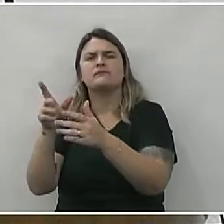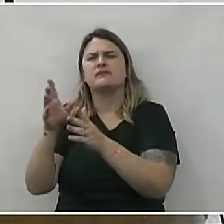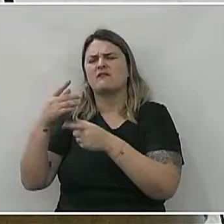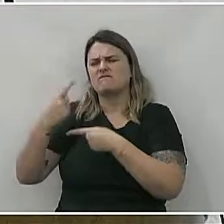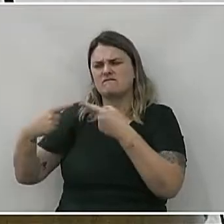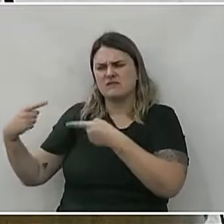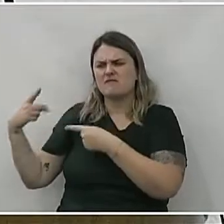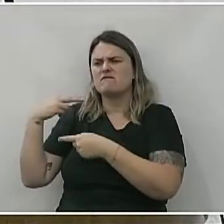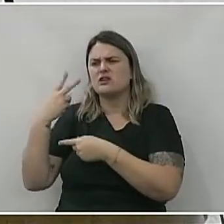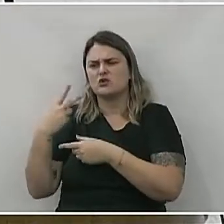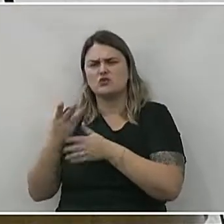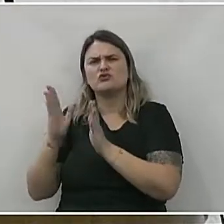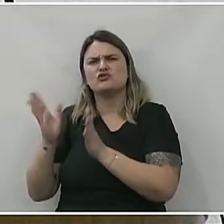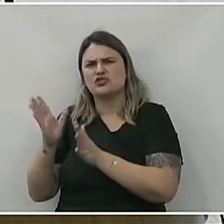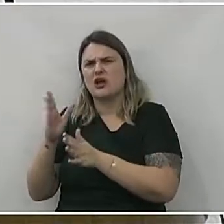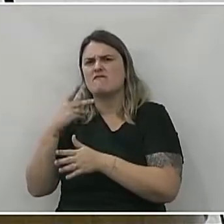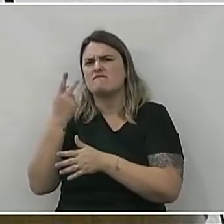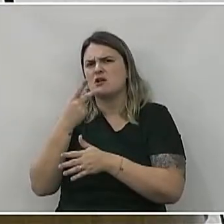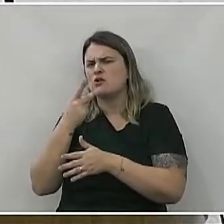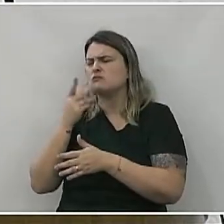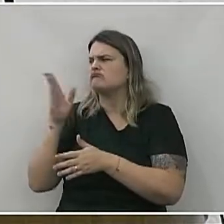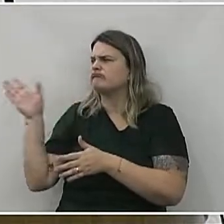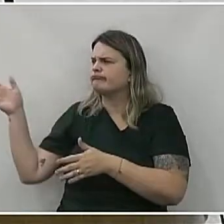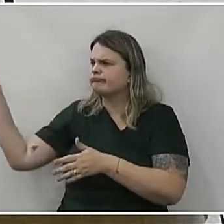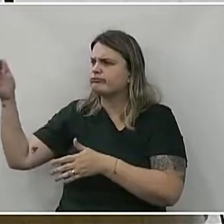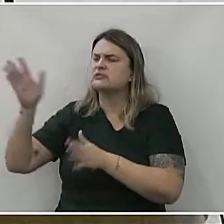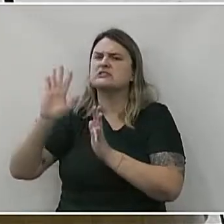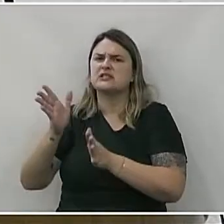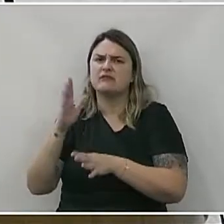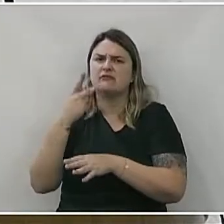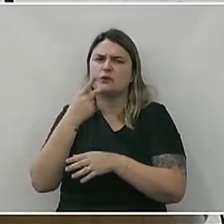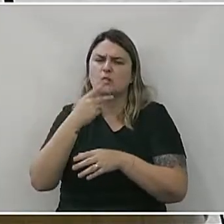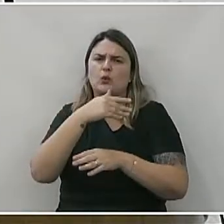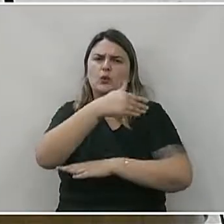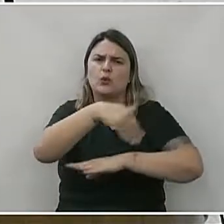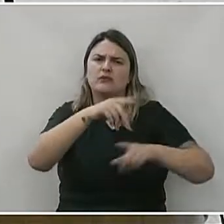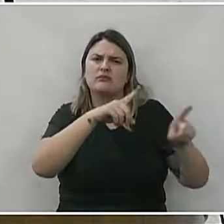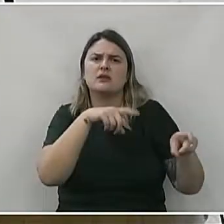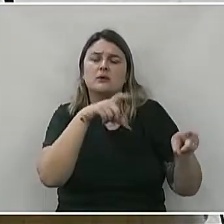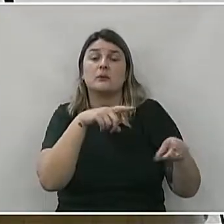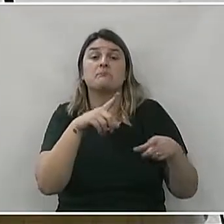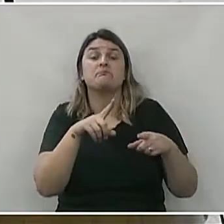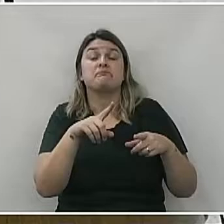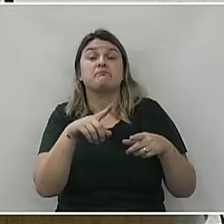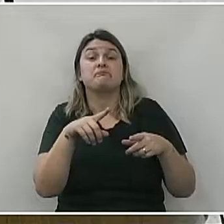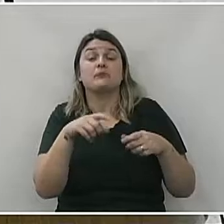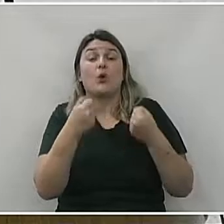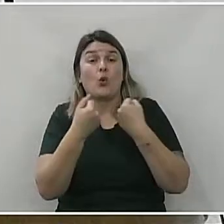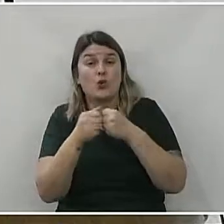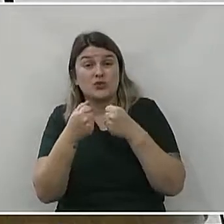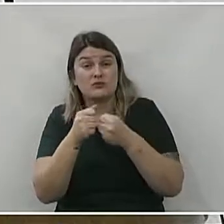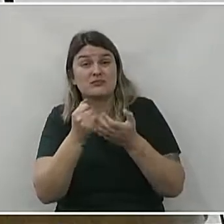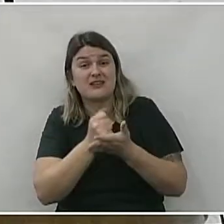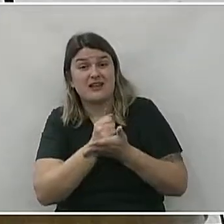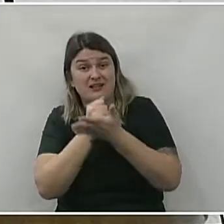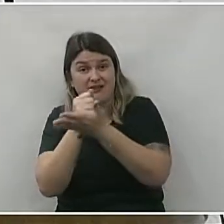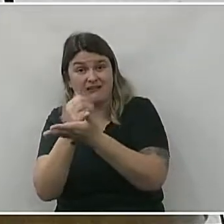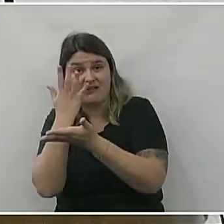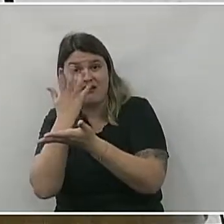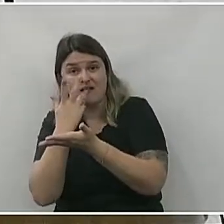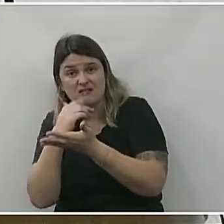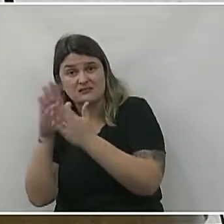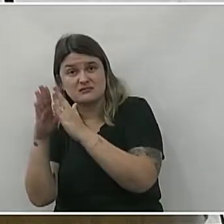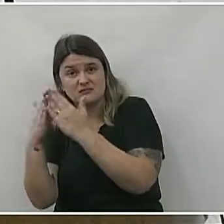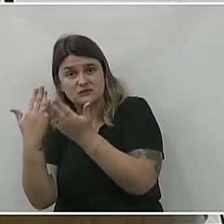vereador André, vereador Emerson, vereador Pires, sempre trazem essa questão das estradas, mas o transporte escolar não é de hoje que a gente